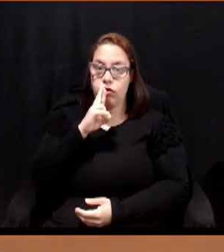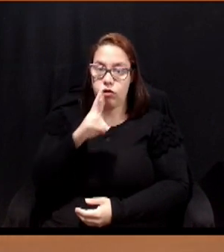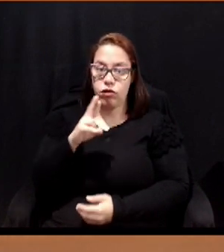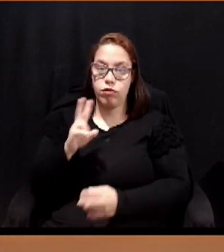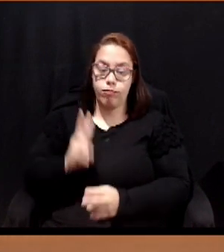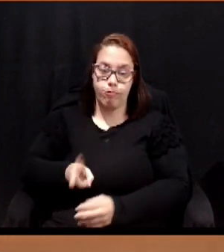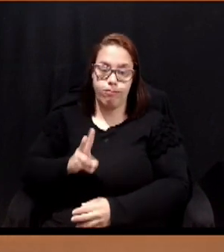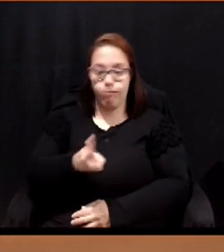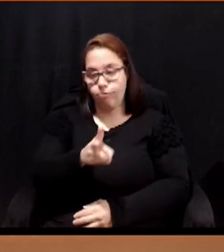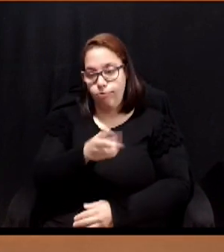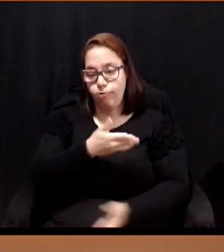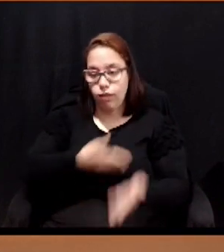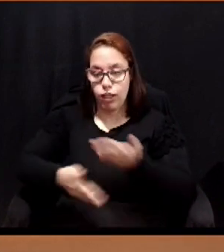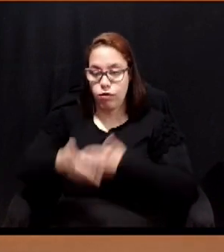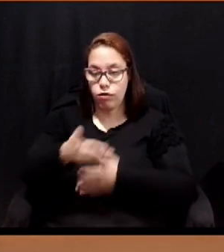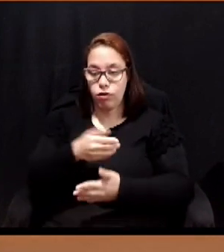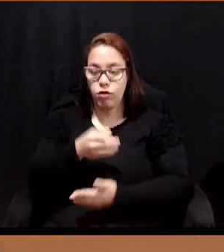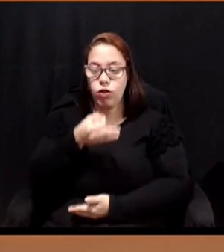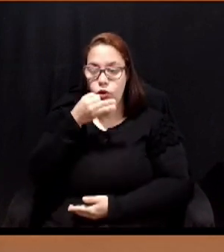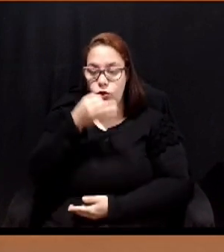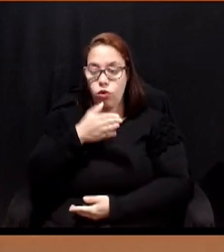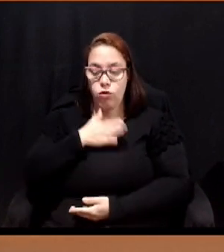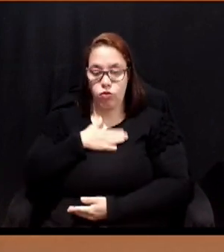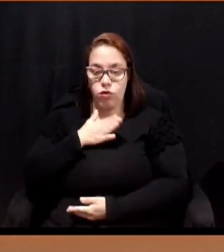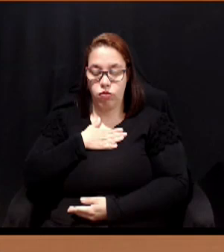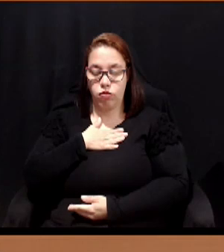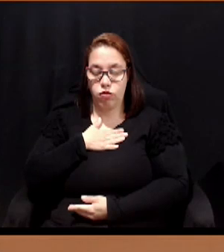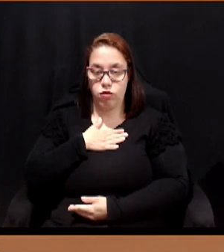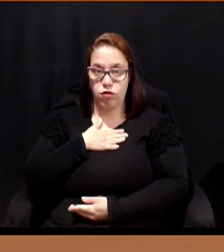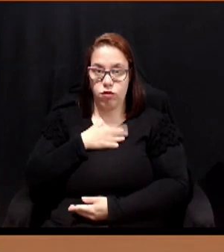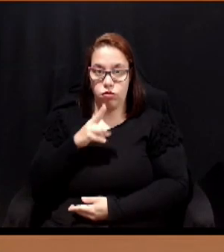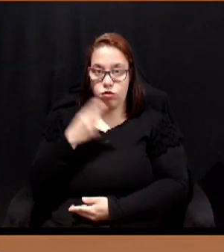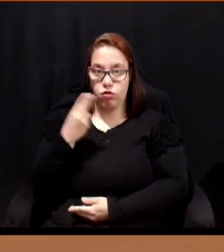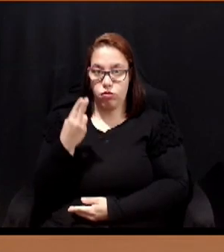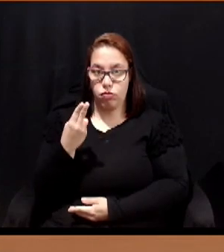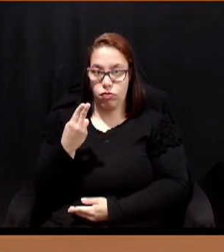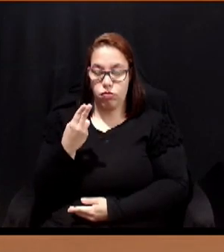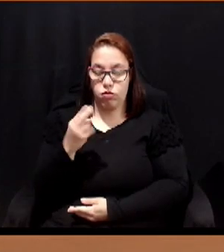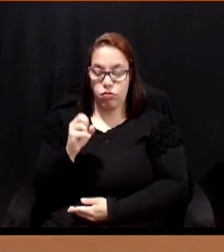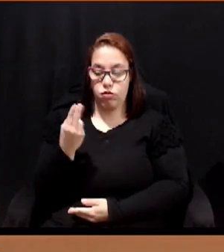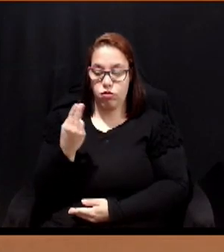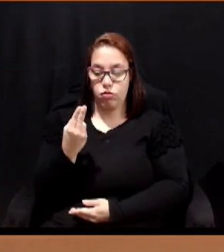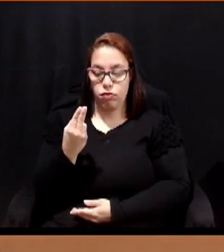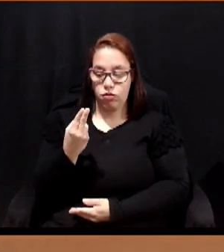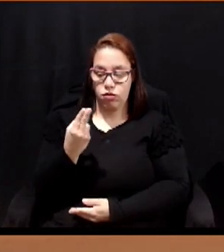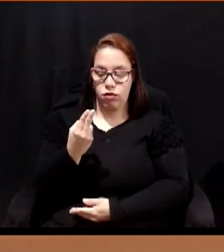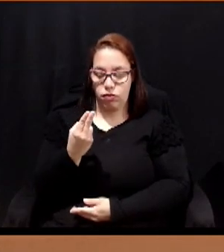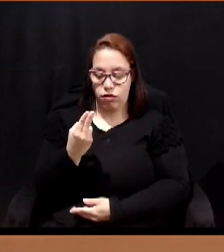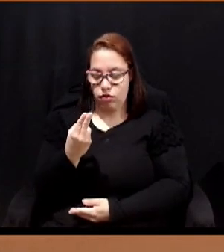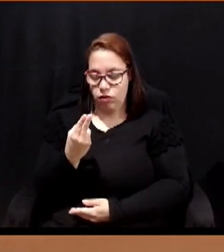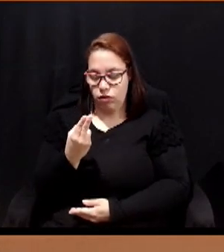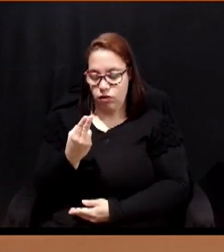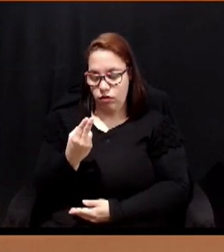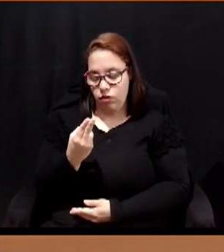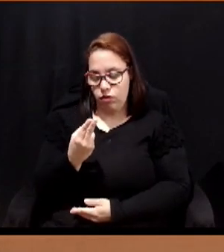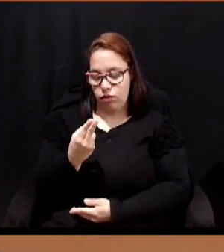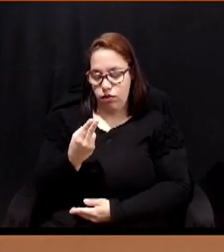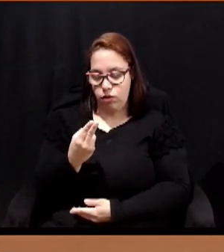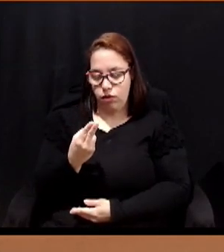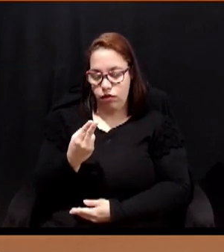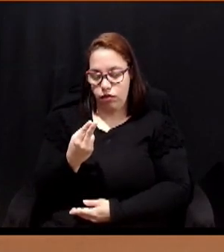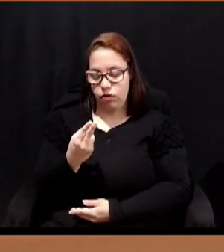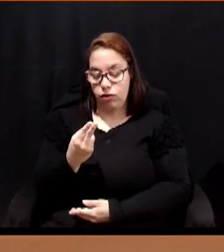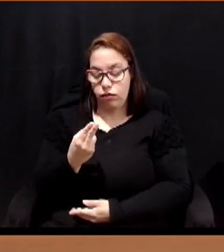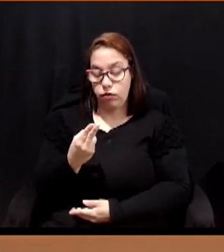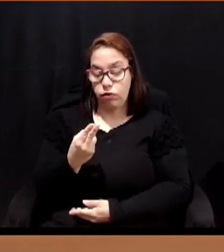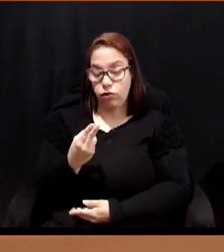Uma sugestão minha, ou mais de uma sugestão, são as questões, por exemplo,